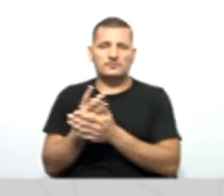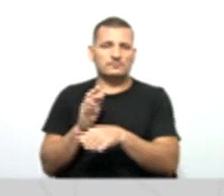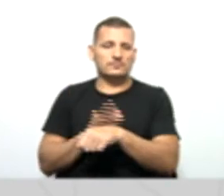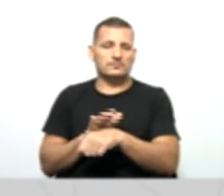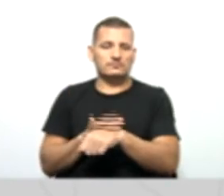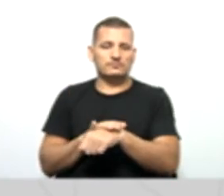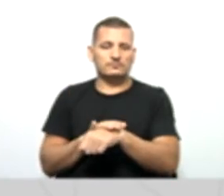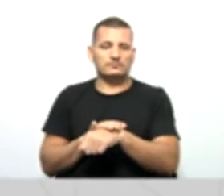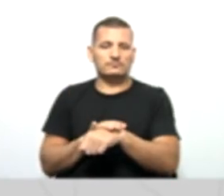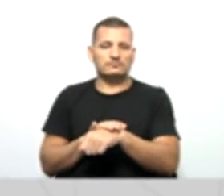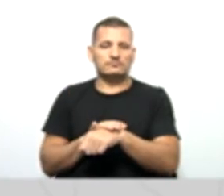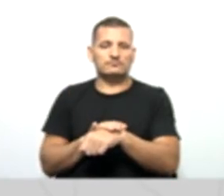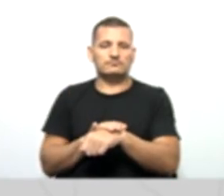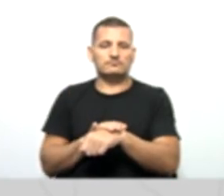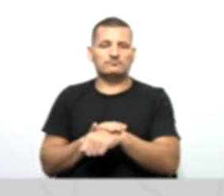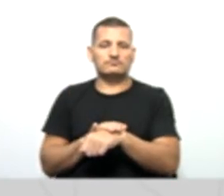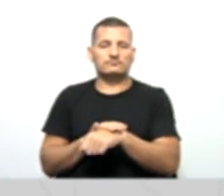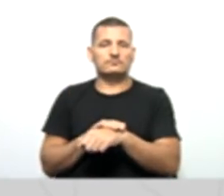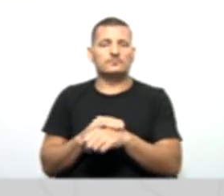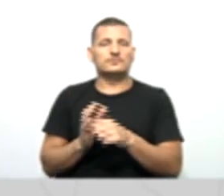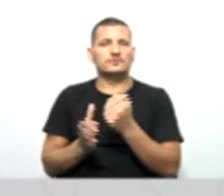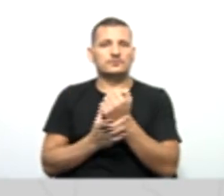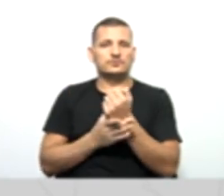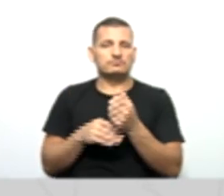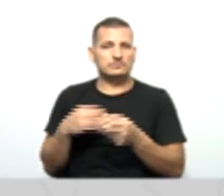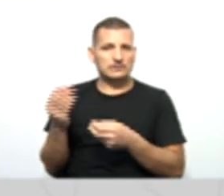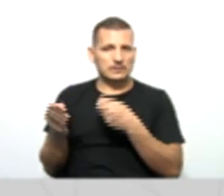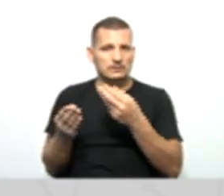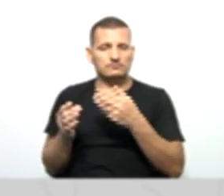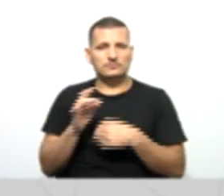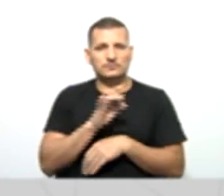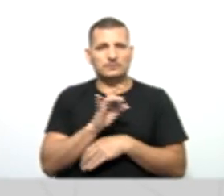sejam garantidas as devidas entregas de cada atividade.